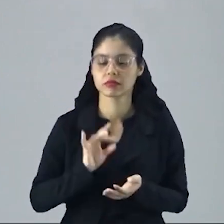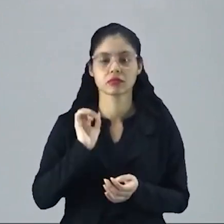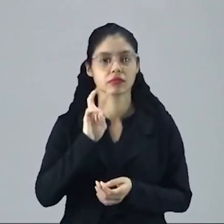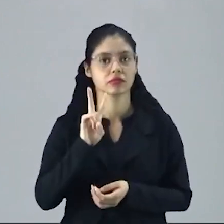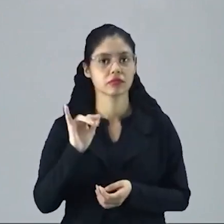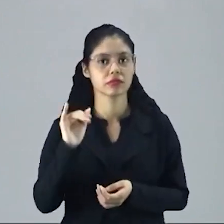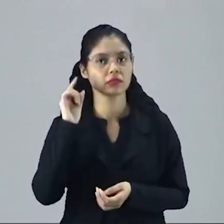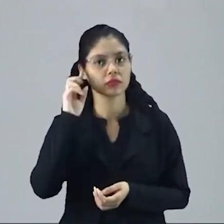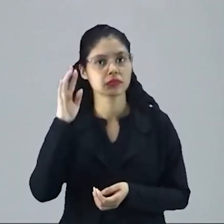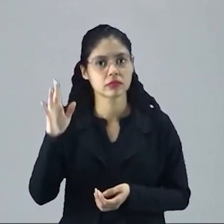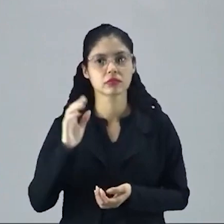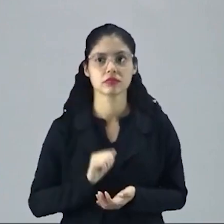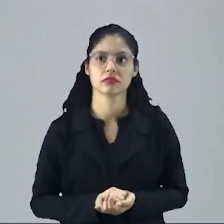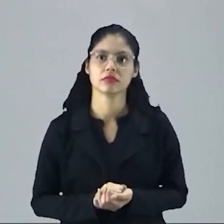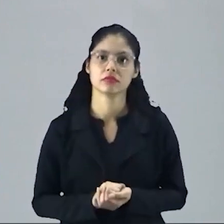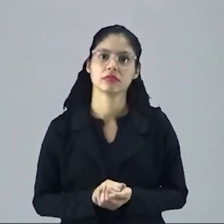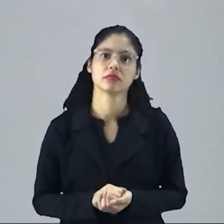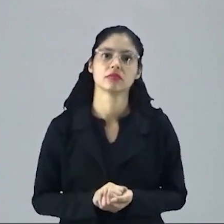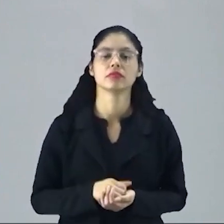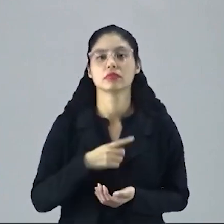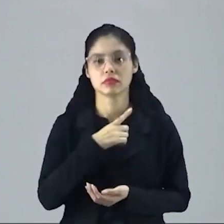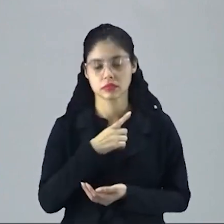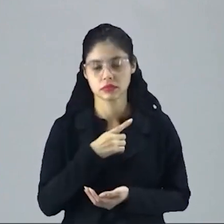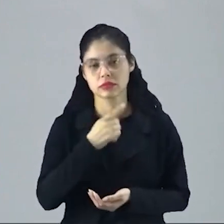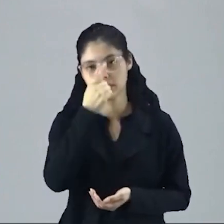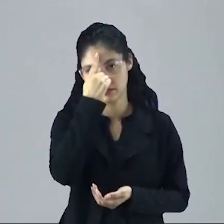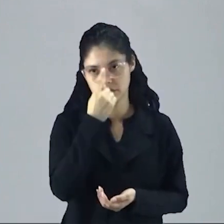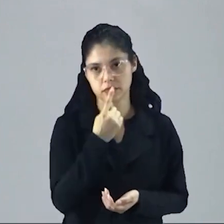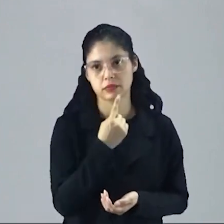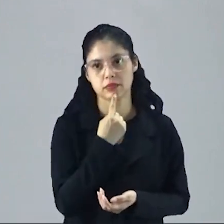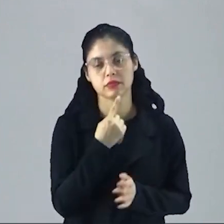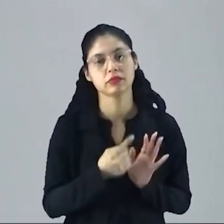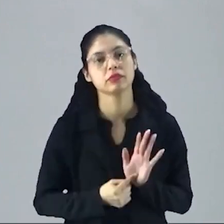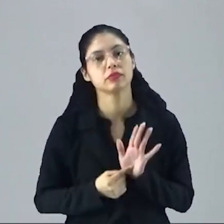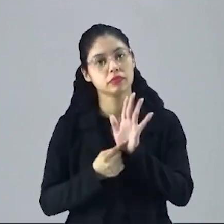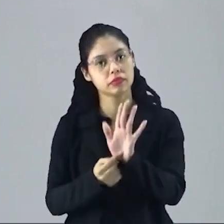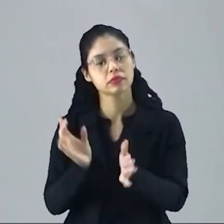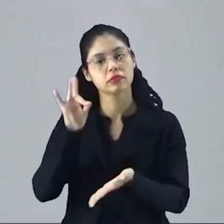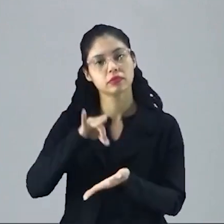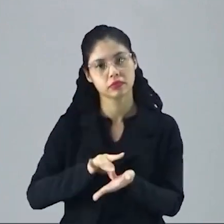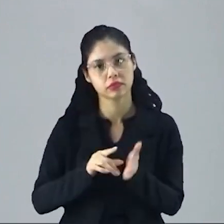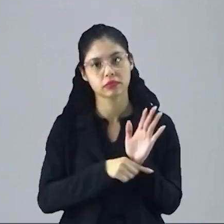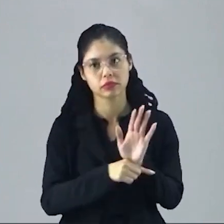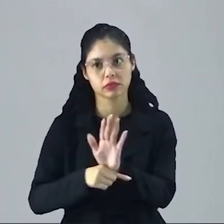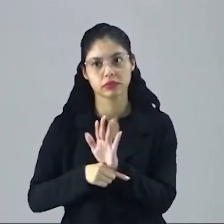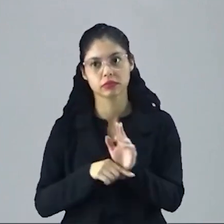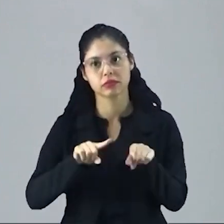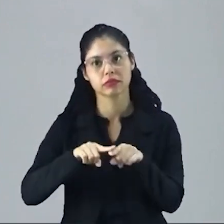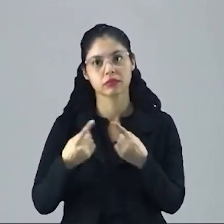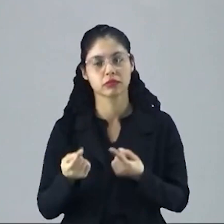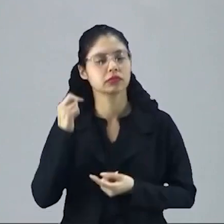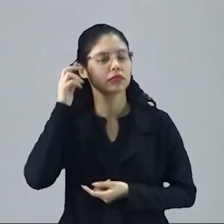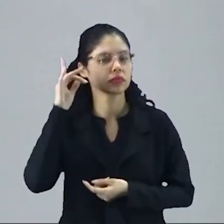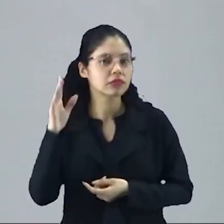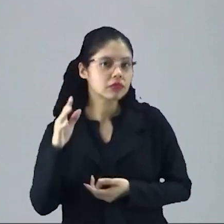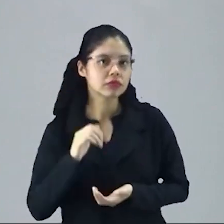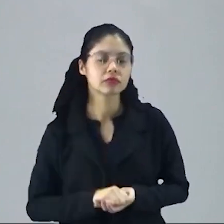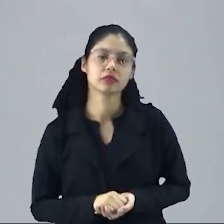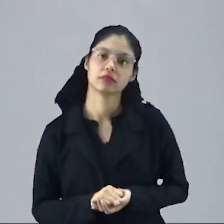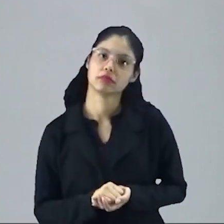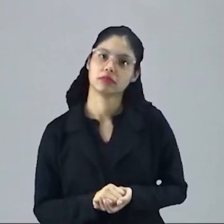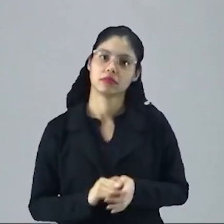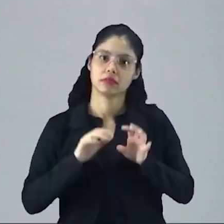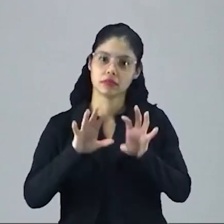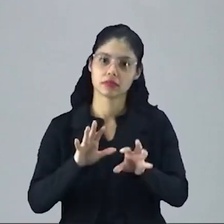acontecer no mundo dos sonhos. Então ele é figurativo, ele representa a realidade, mas de um modo fantástico.